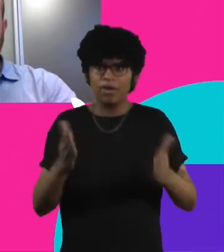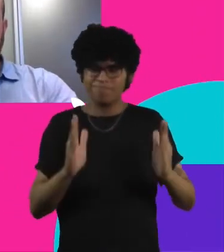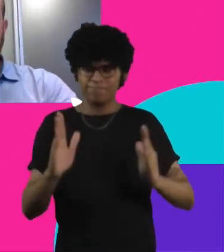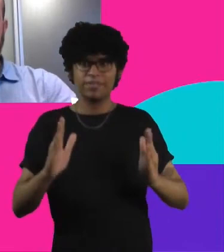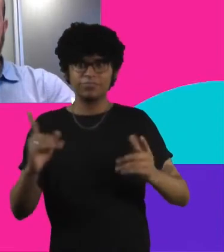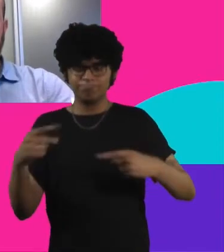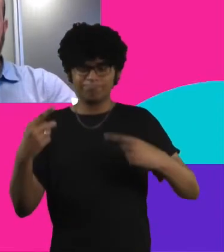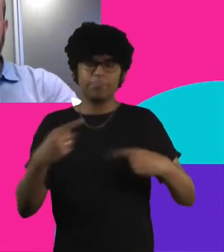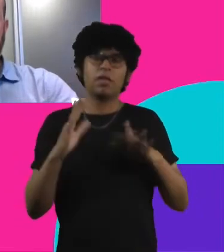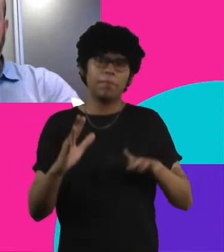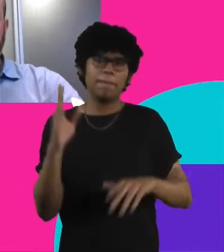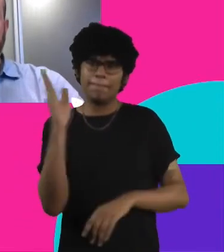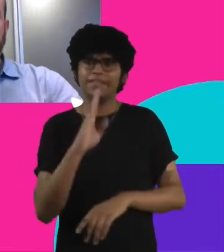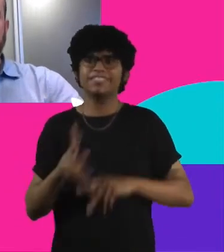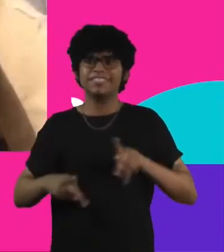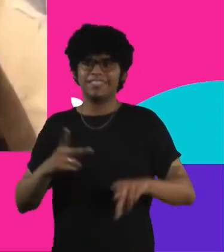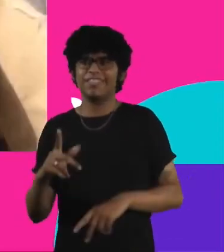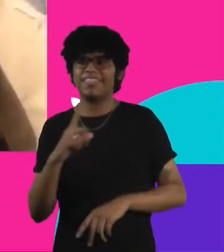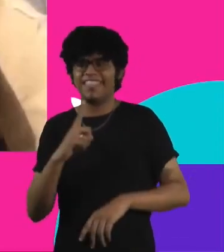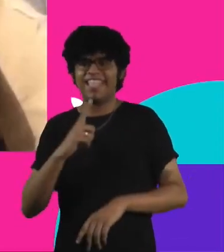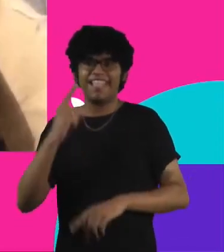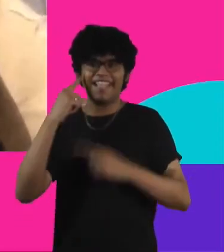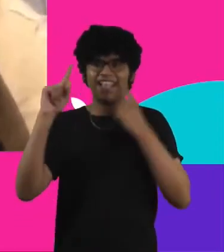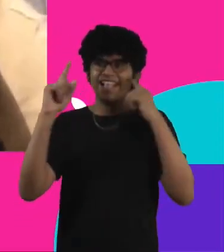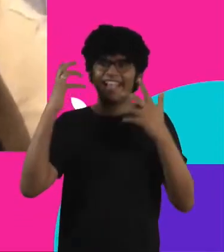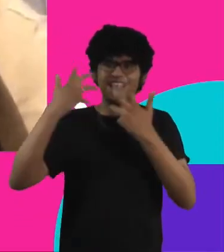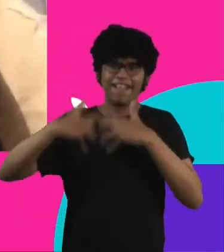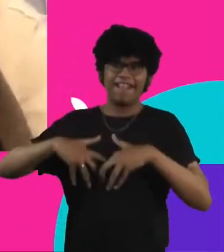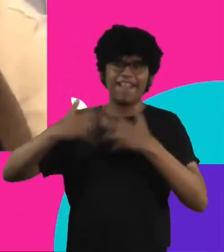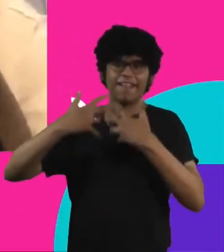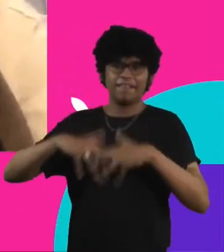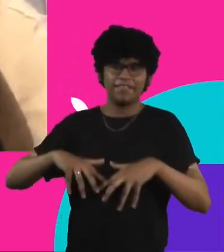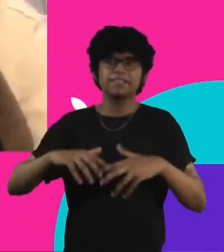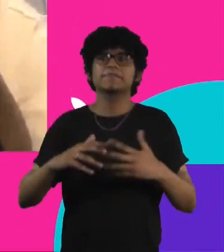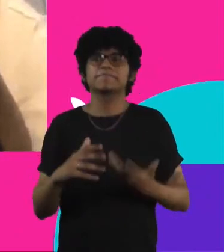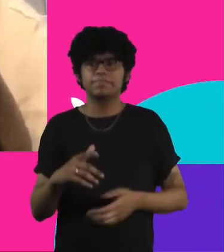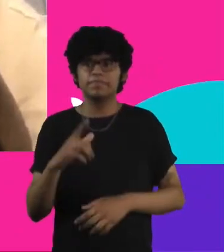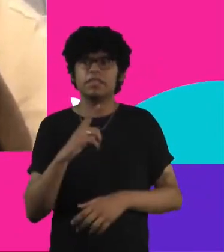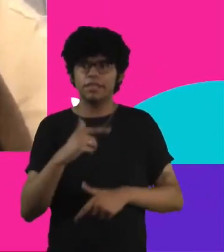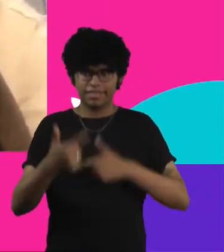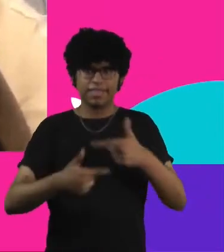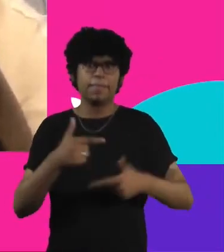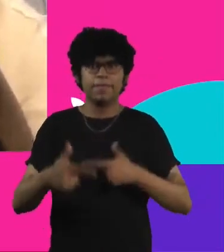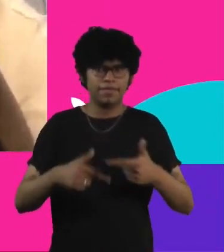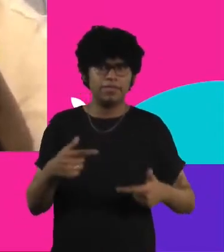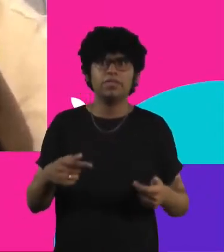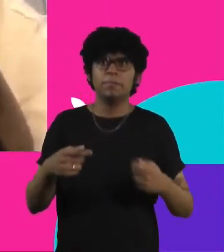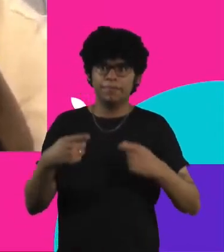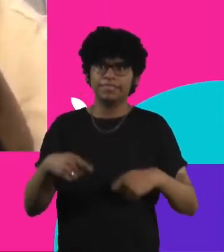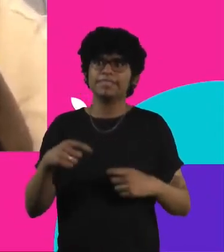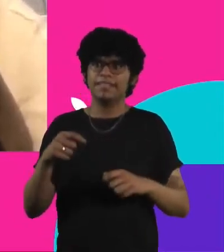é muito criativo e eu acho que se falou muito aqui em vias de se trabalhar essa coisa da